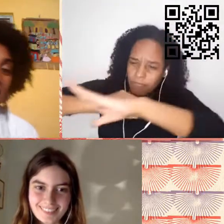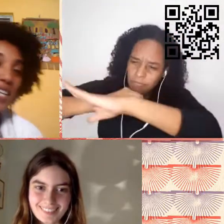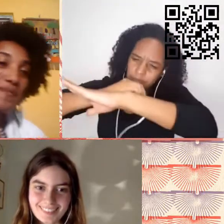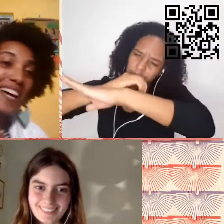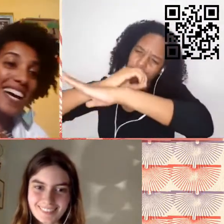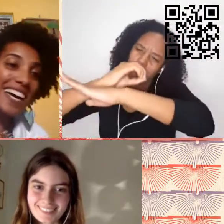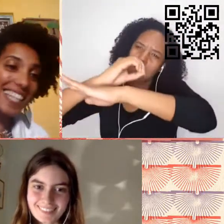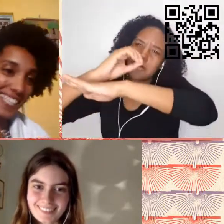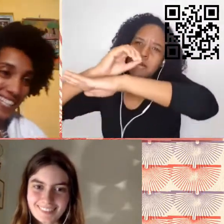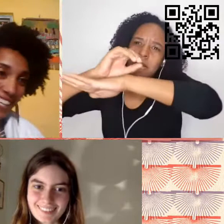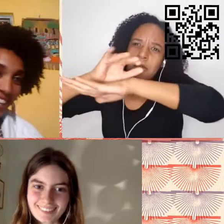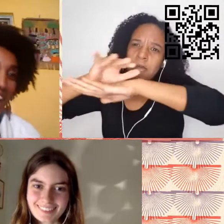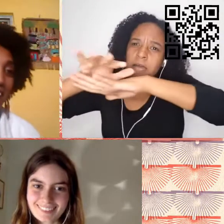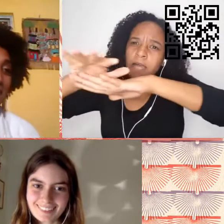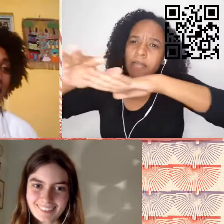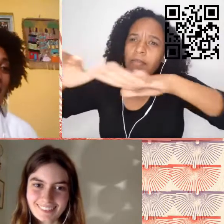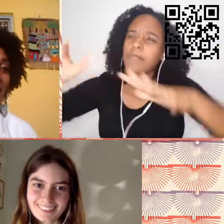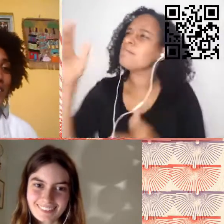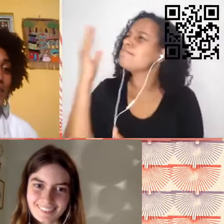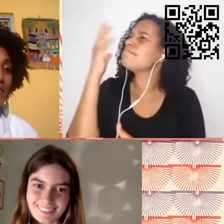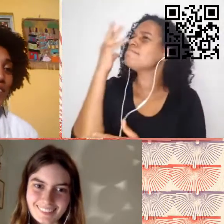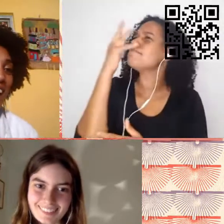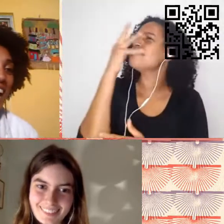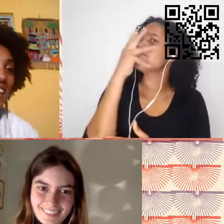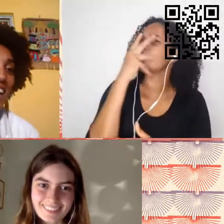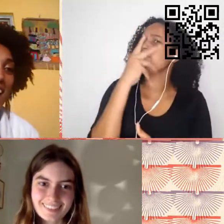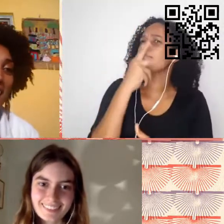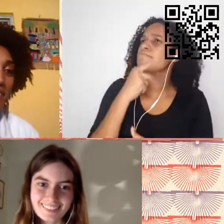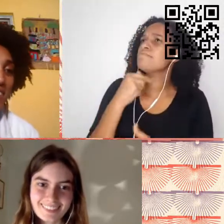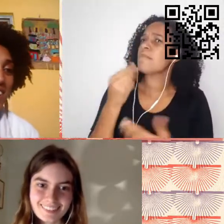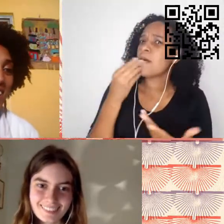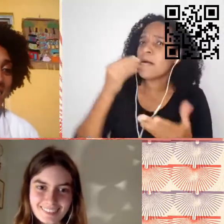clarear. Que belezinha dentro do